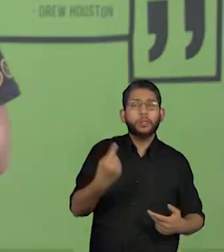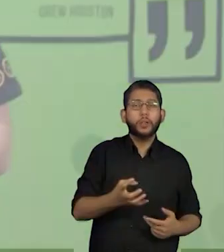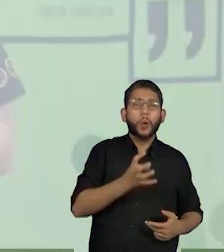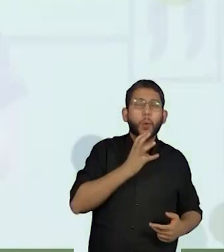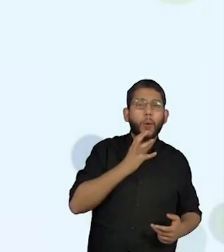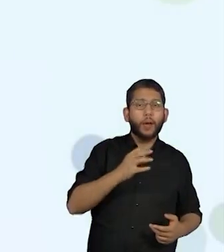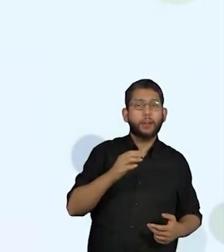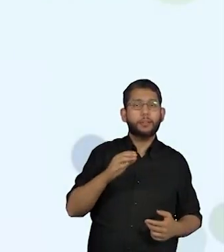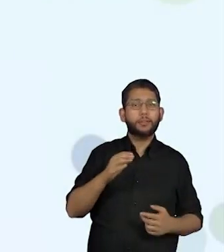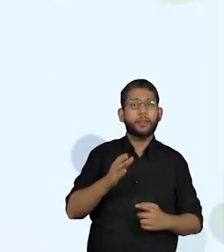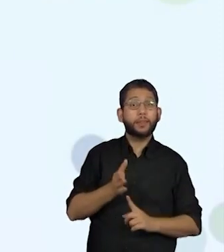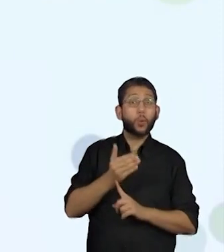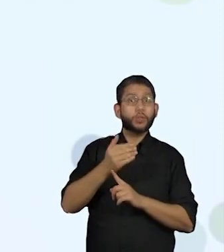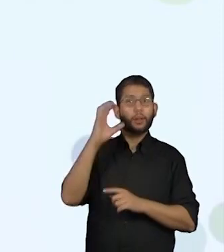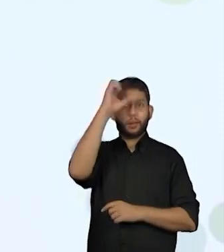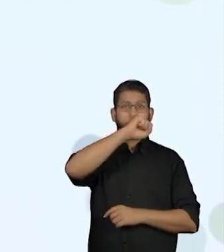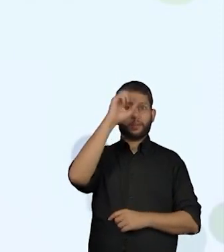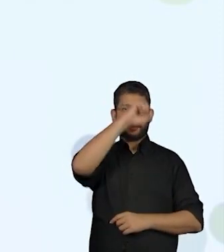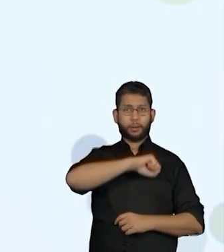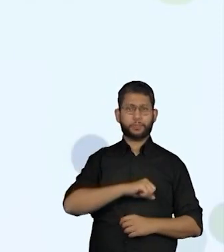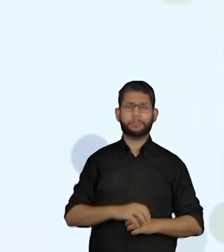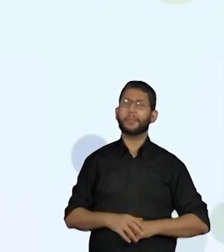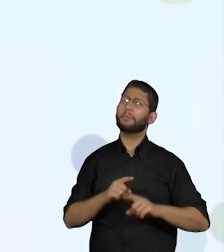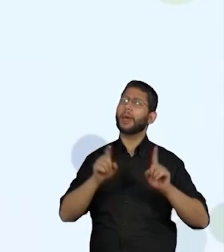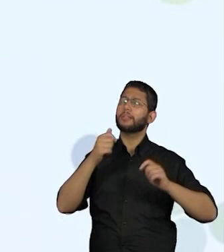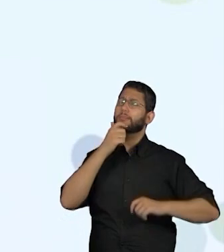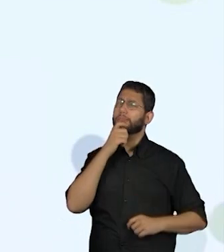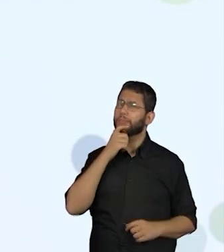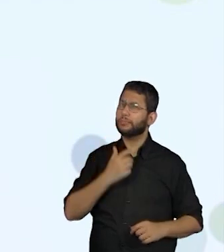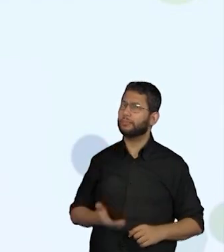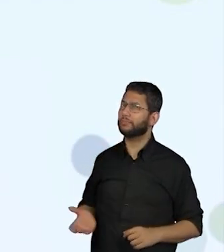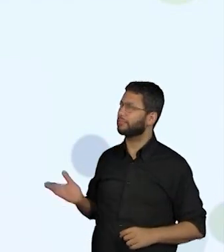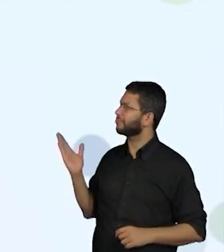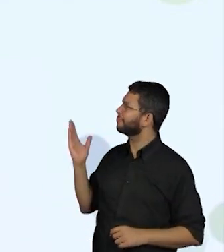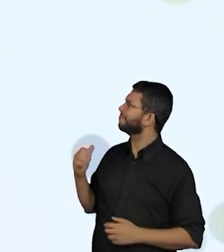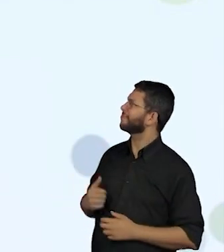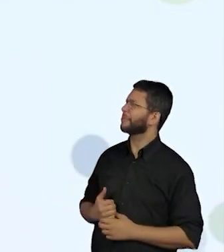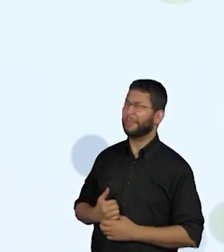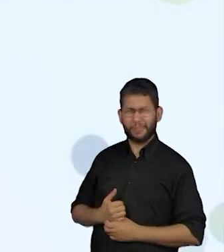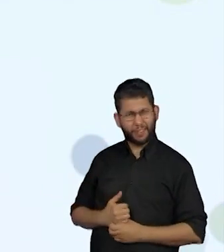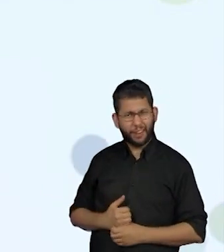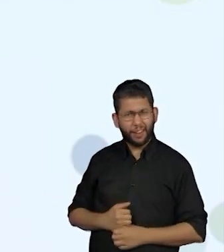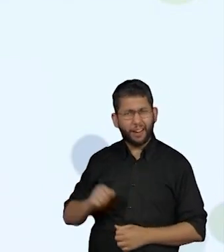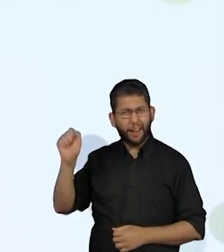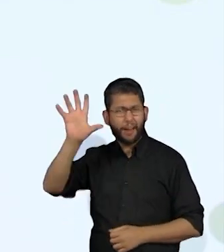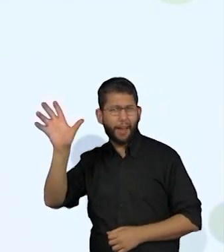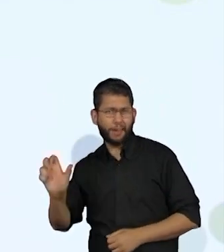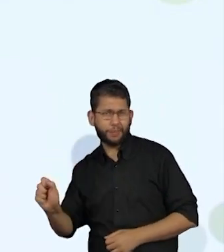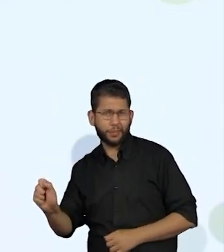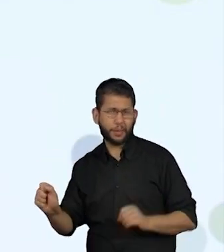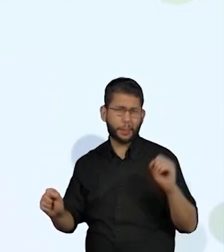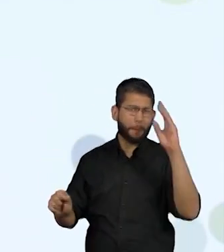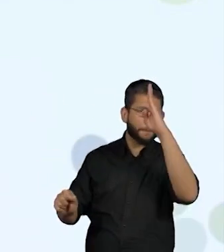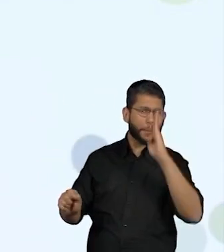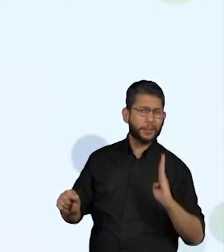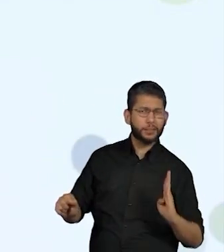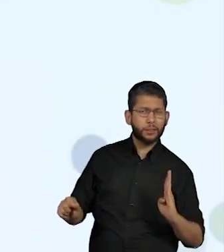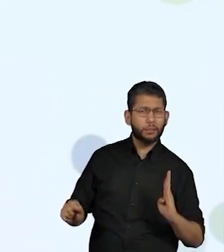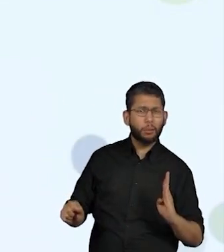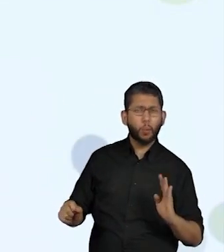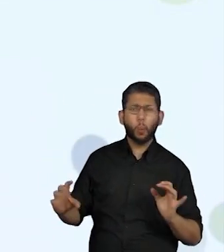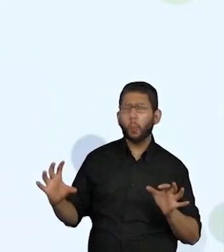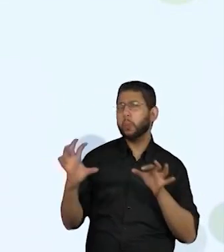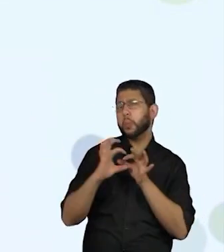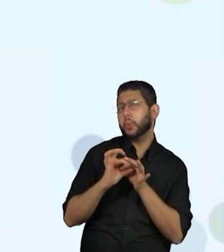da tecnologia. E a África no Brasil? Existe uma grande influência também, da África em relação à nossa